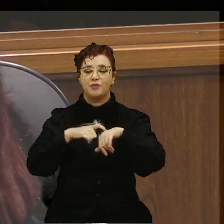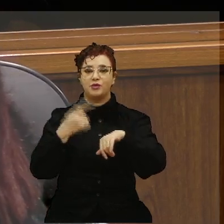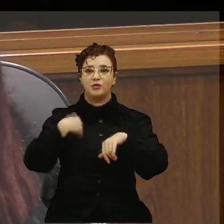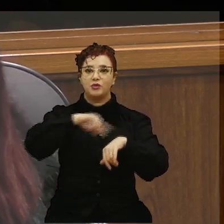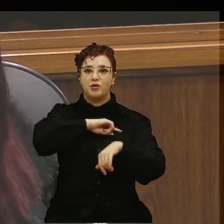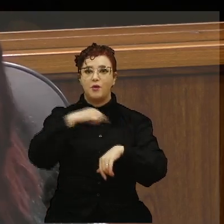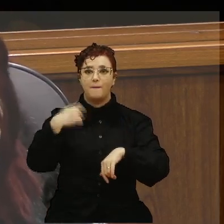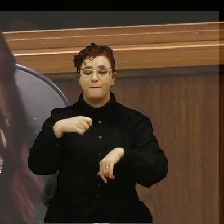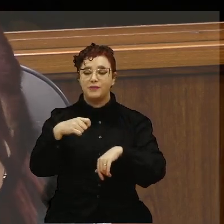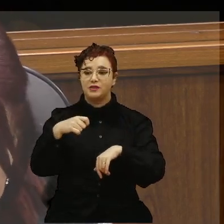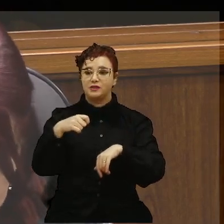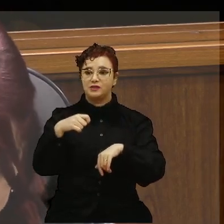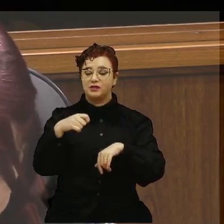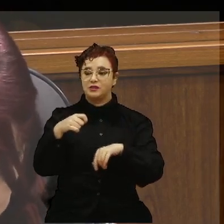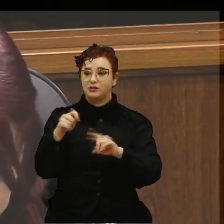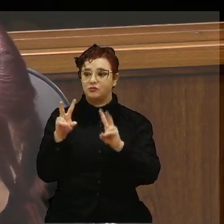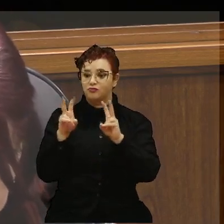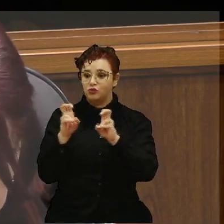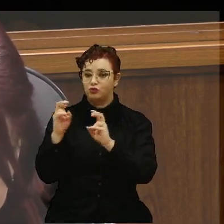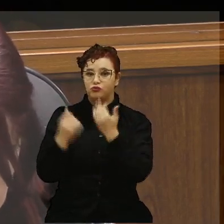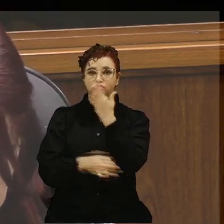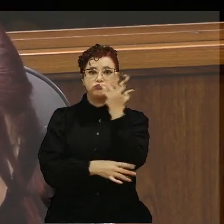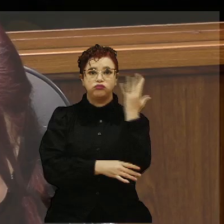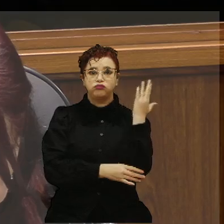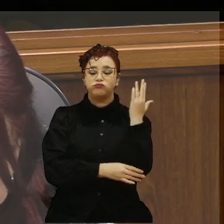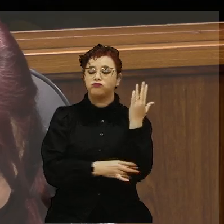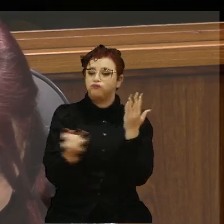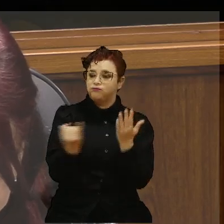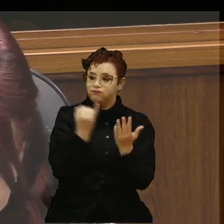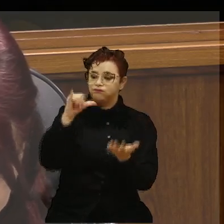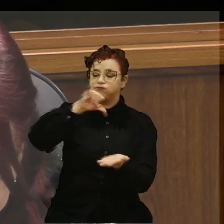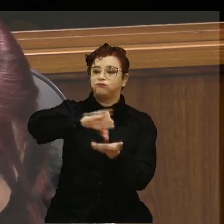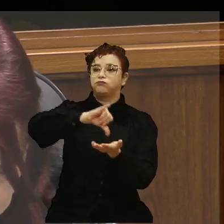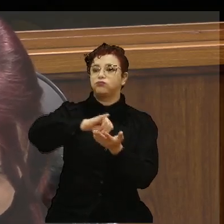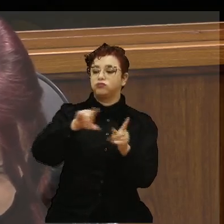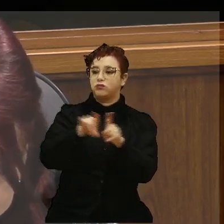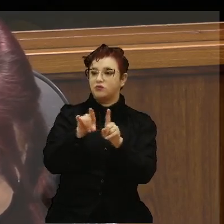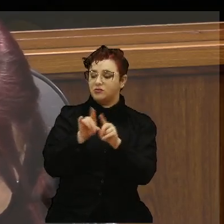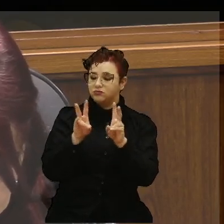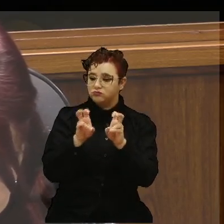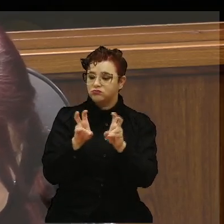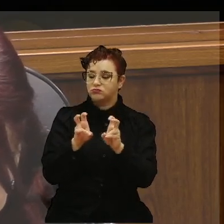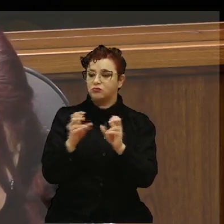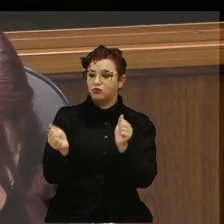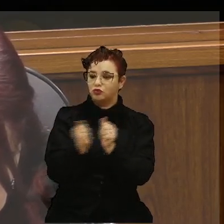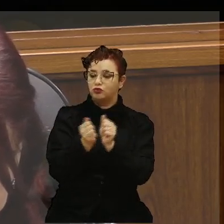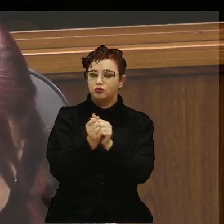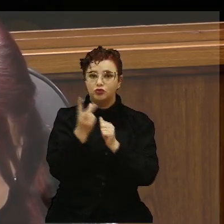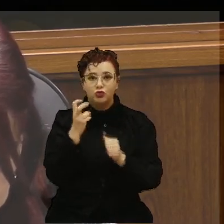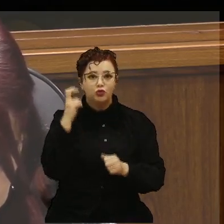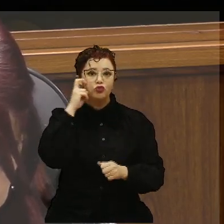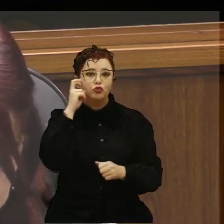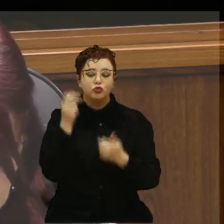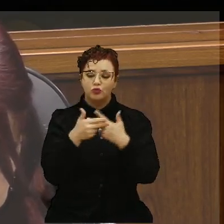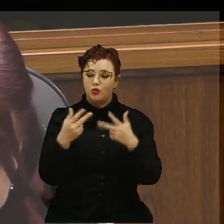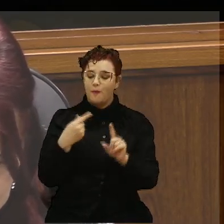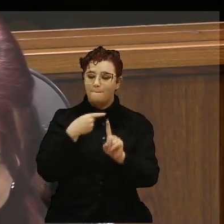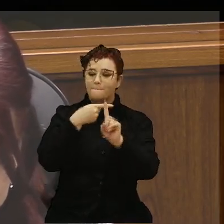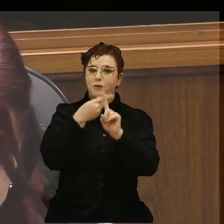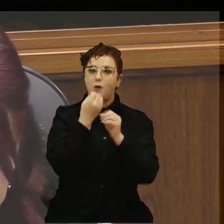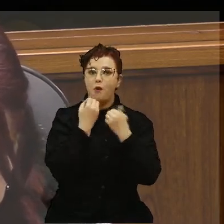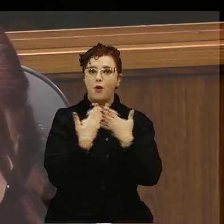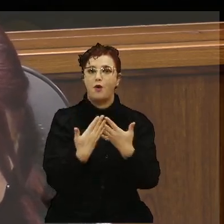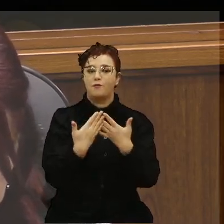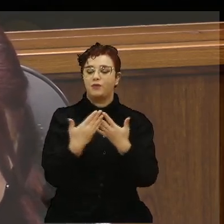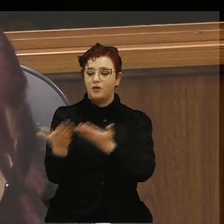precisa tratar a questão ambiental como uma questão central e poder tratar isso trazendo junto a cultura é algo muito positivo. Então, deixo